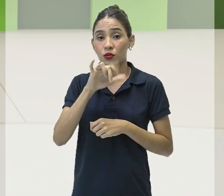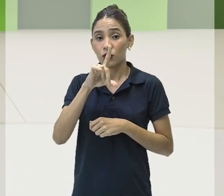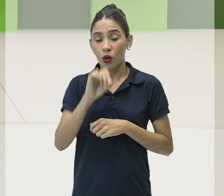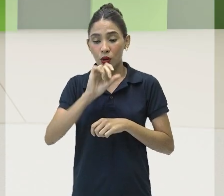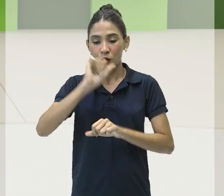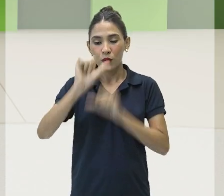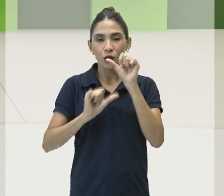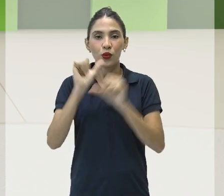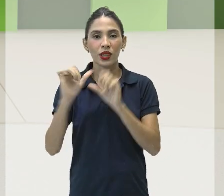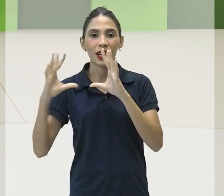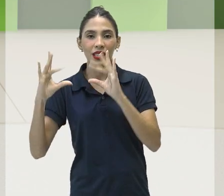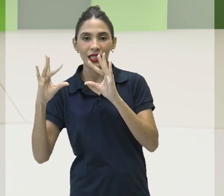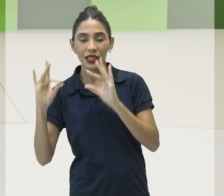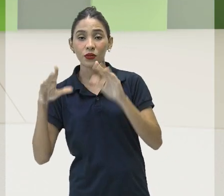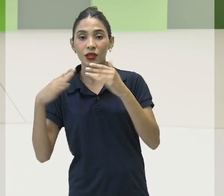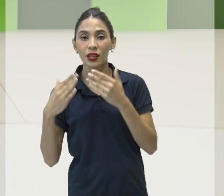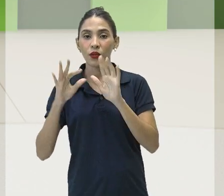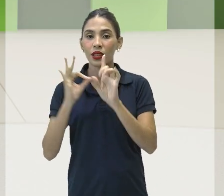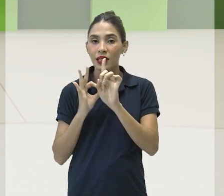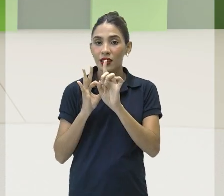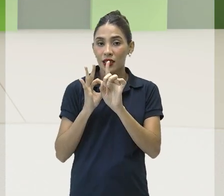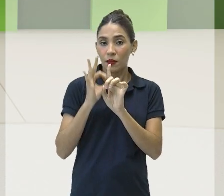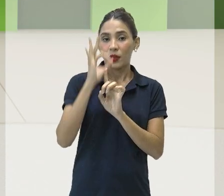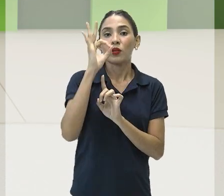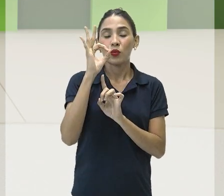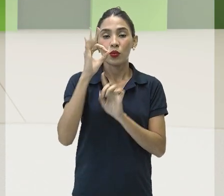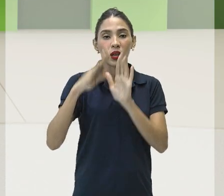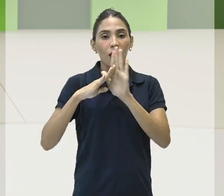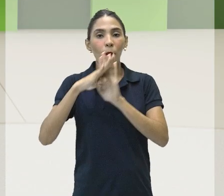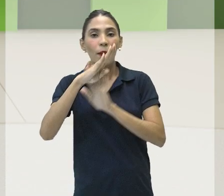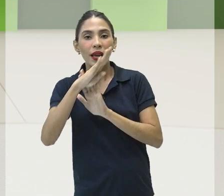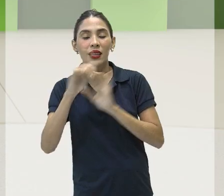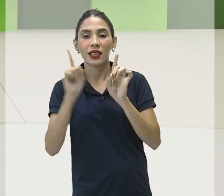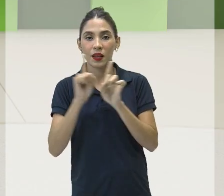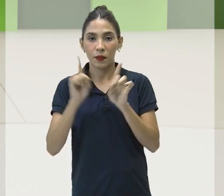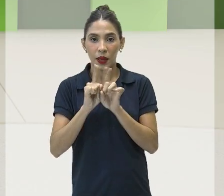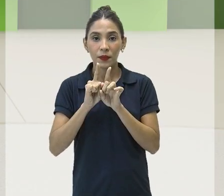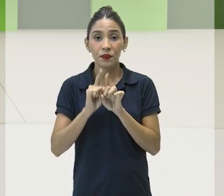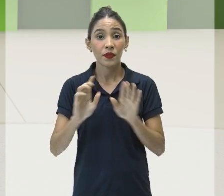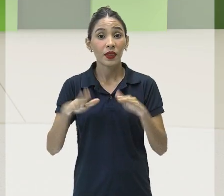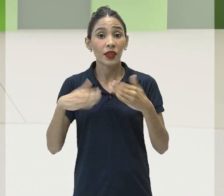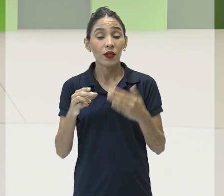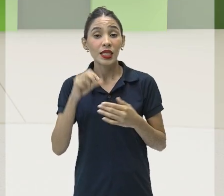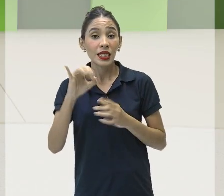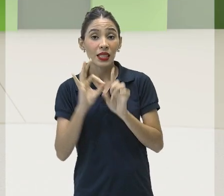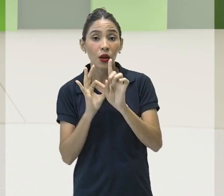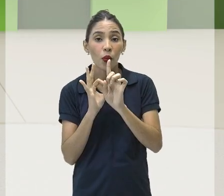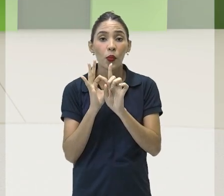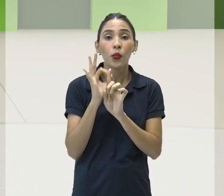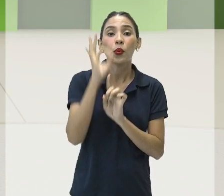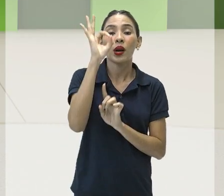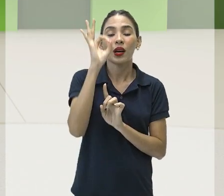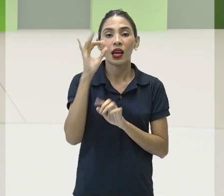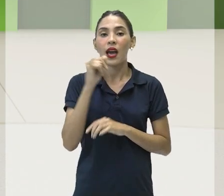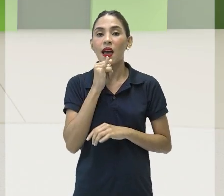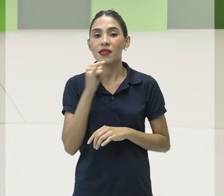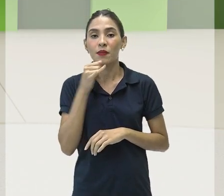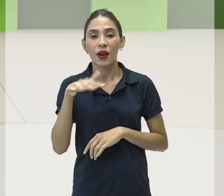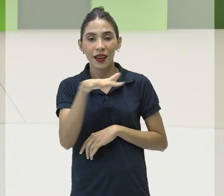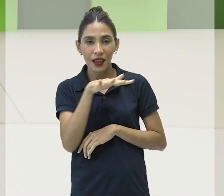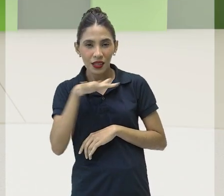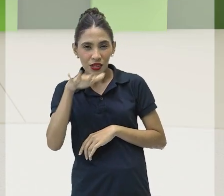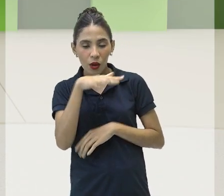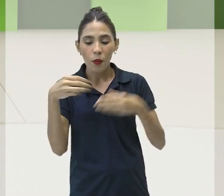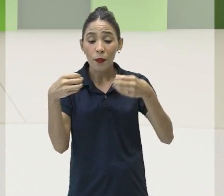líquido. E aí aumenta o nível do mar. E se aumenta o nível do mar, aquela região que